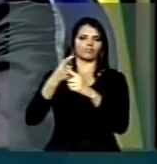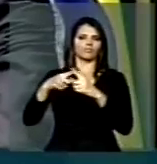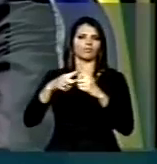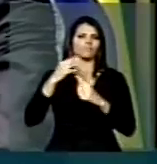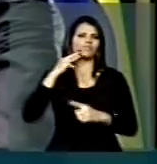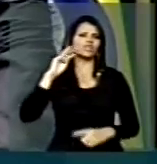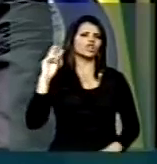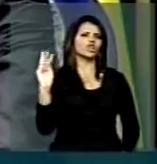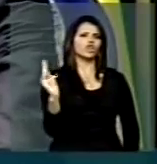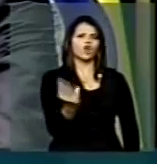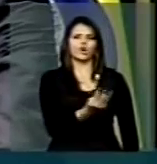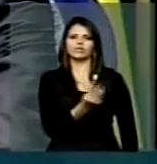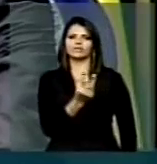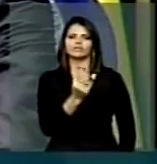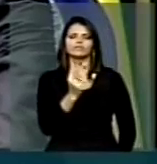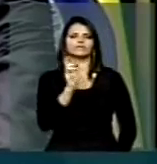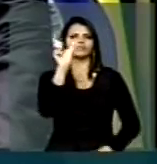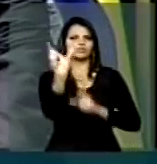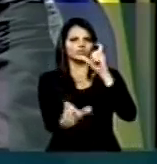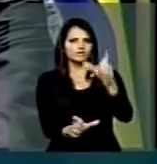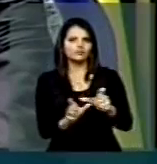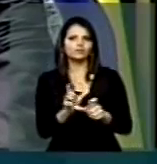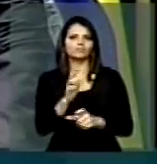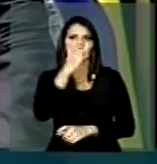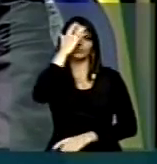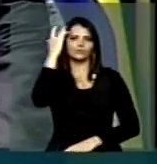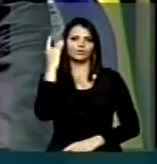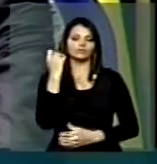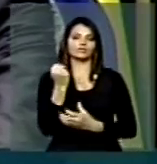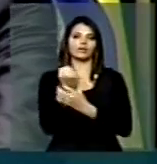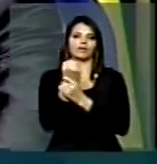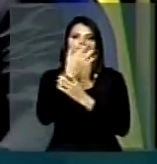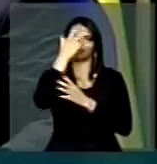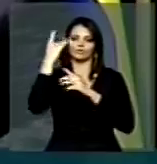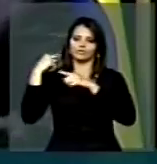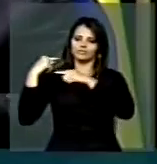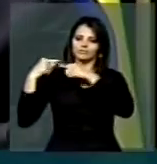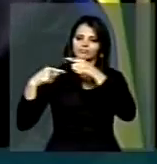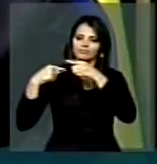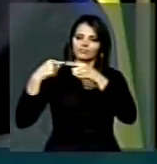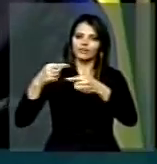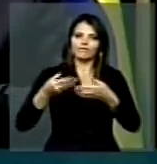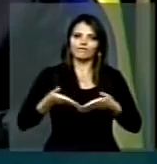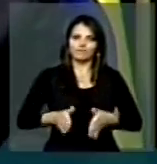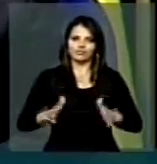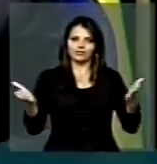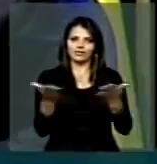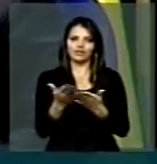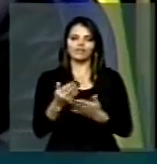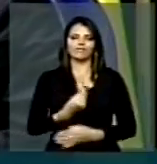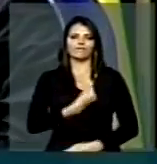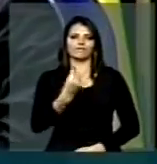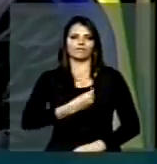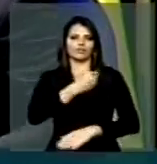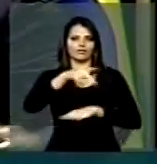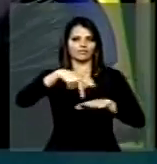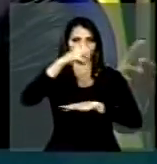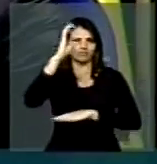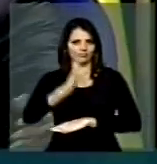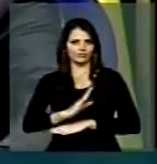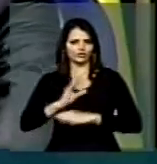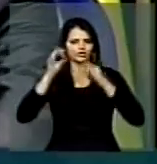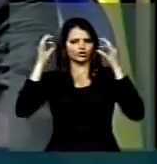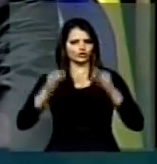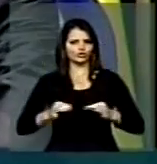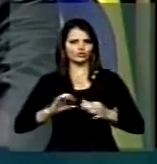de cidadãos e garantir às novas gerações as condições para viverem num Brasil mais justo, democrático e desenvolvido, onde